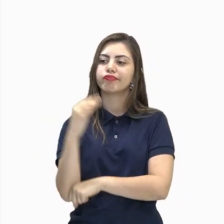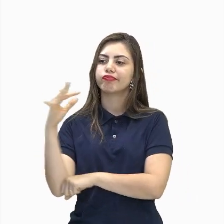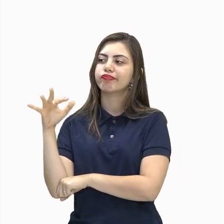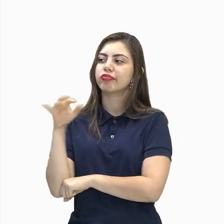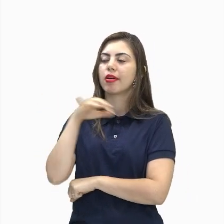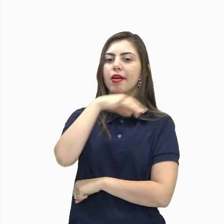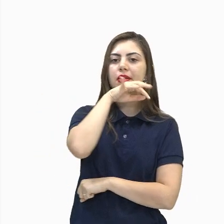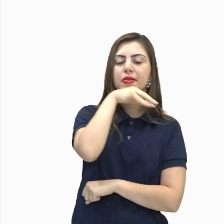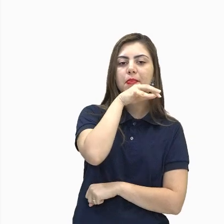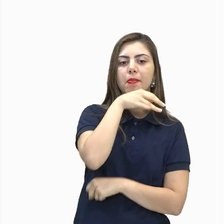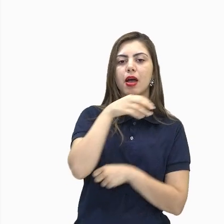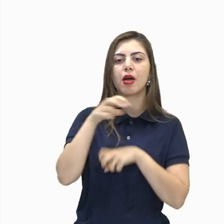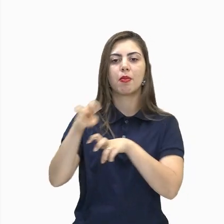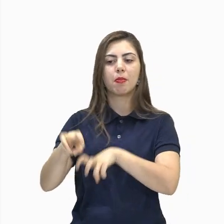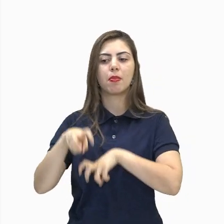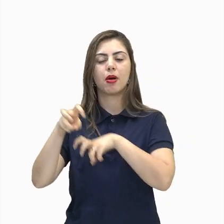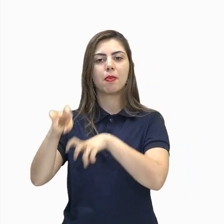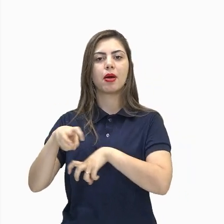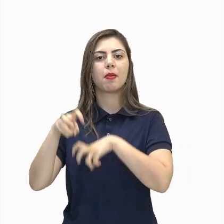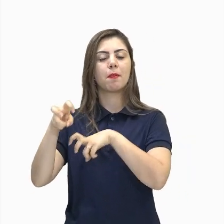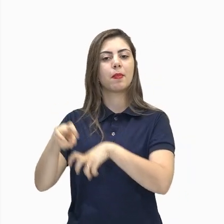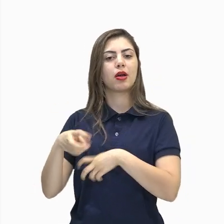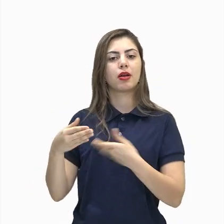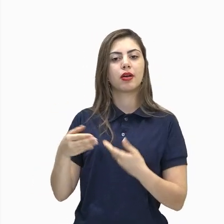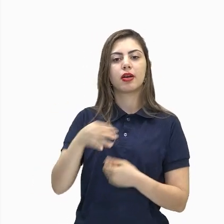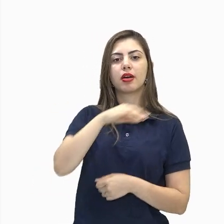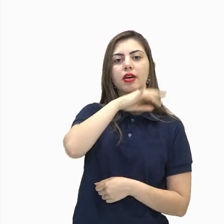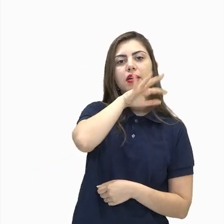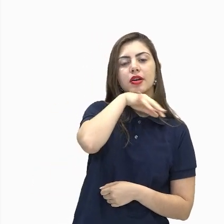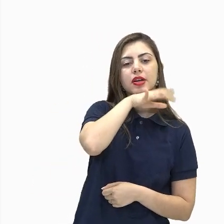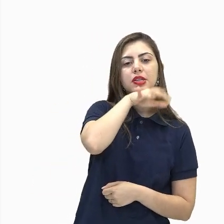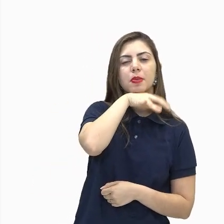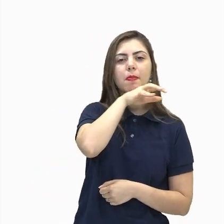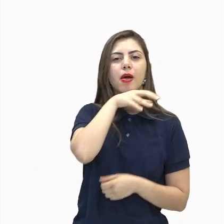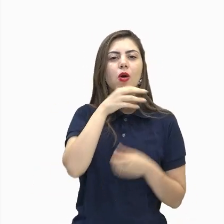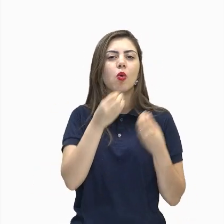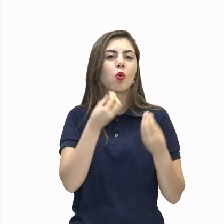para agriculturas mais resistentes, para animais mais, digamos assim,